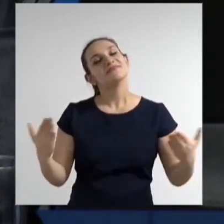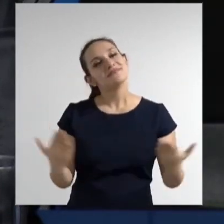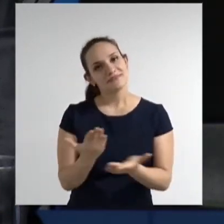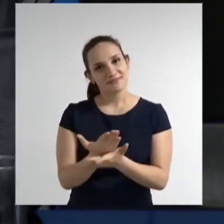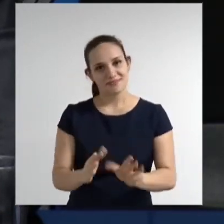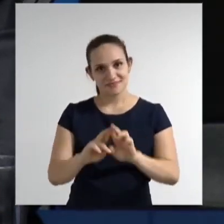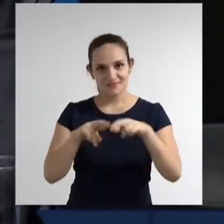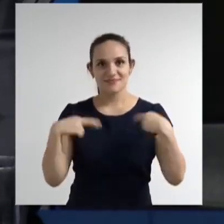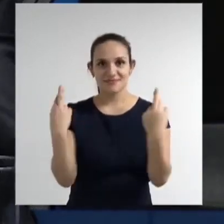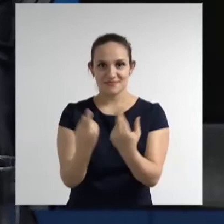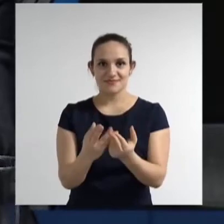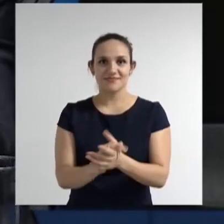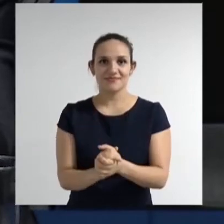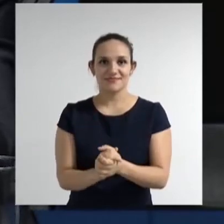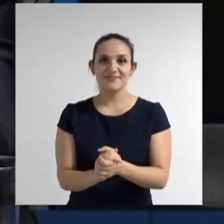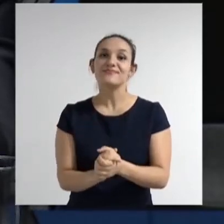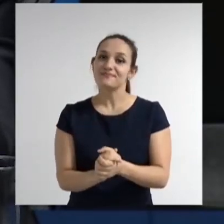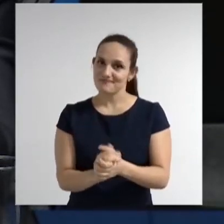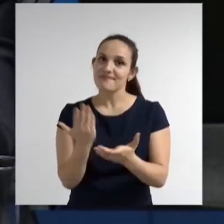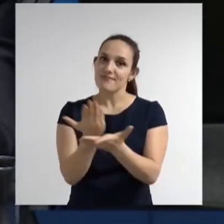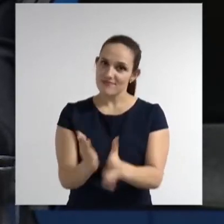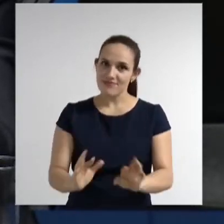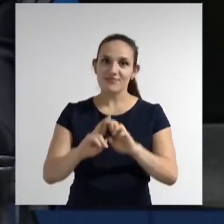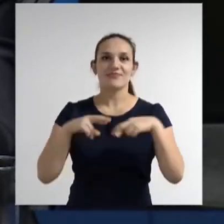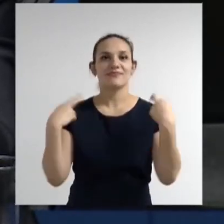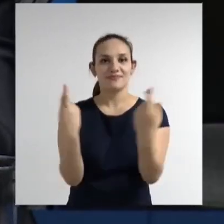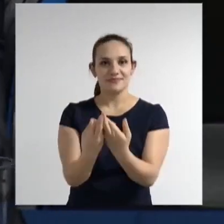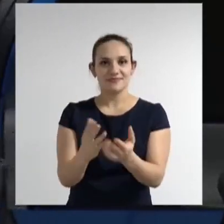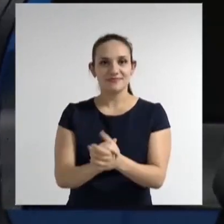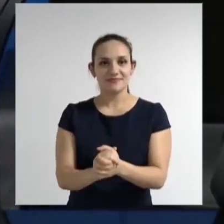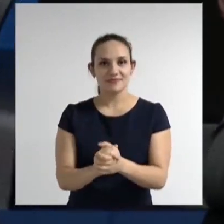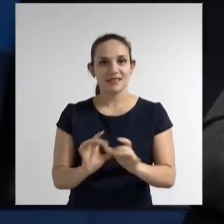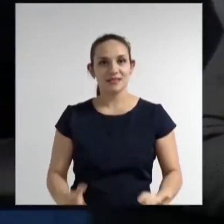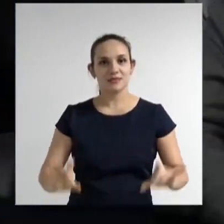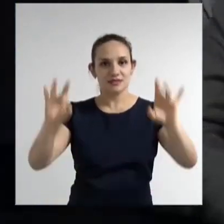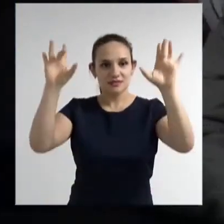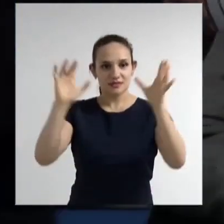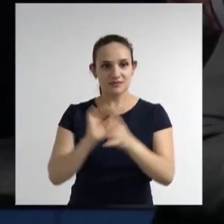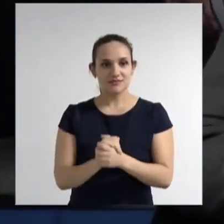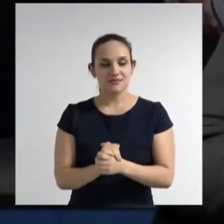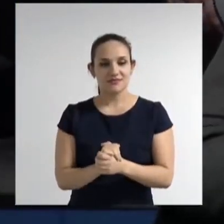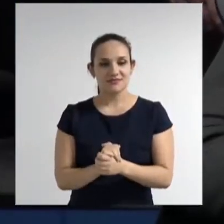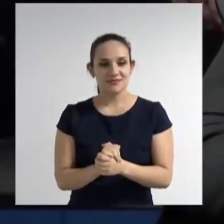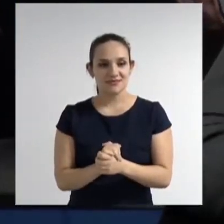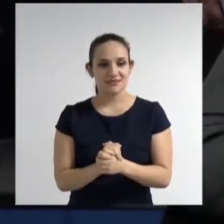determinar o encerramento da presente sessão. Está encerrada a presente sessão extraordinária.